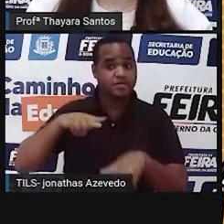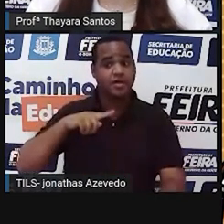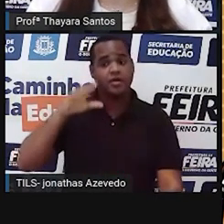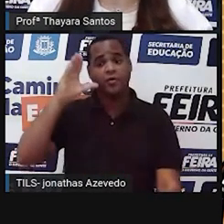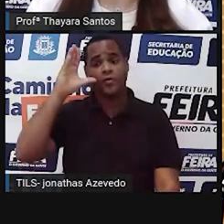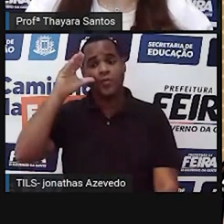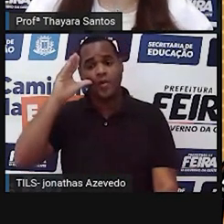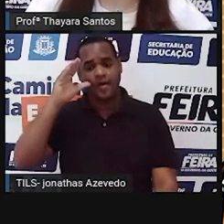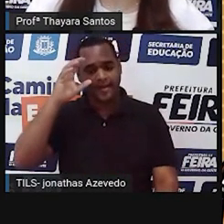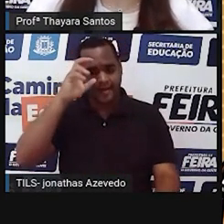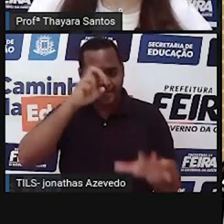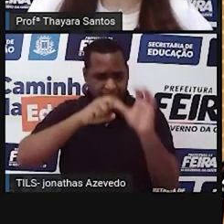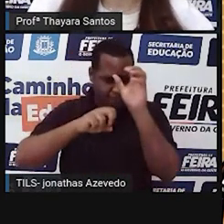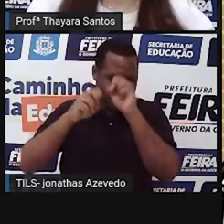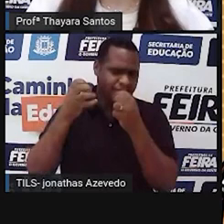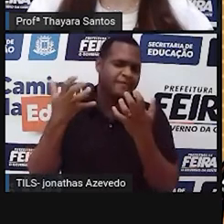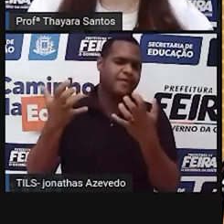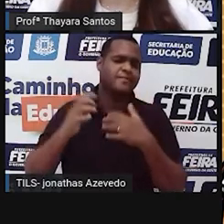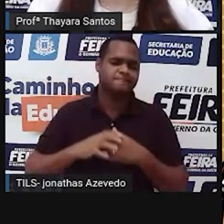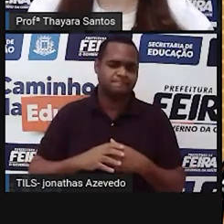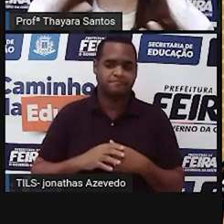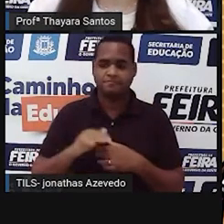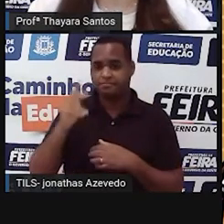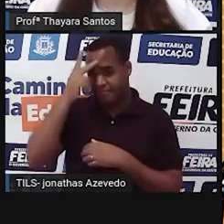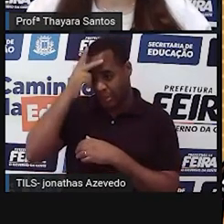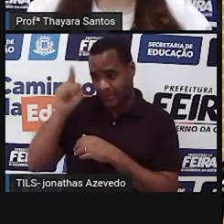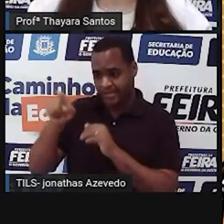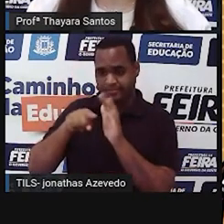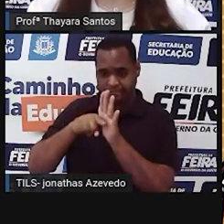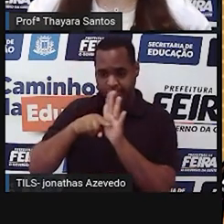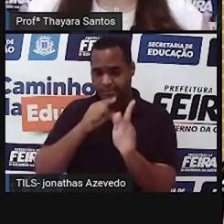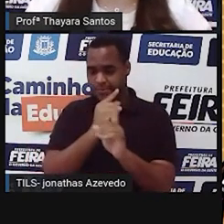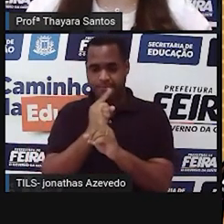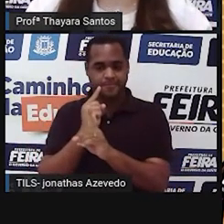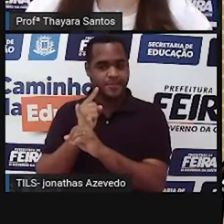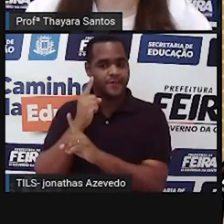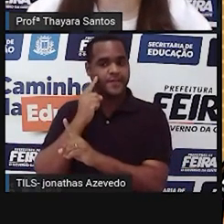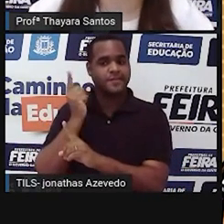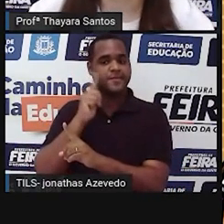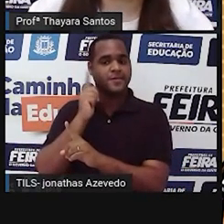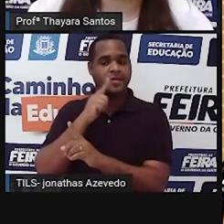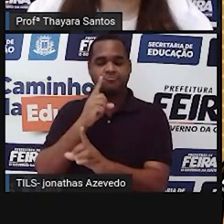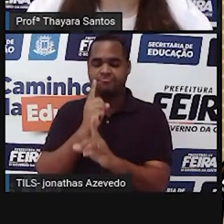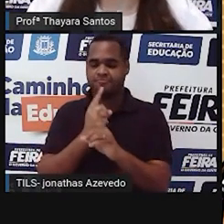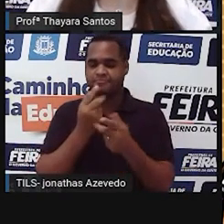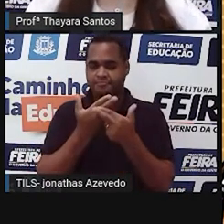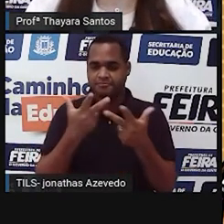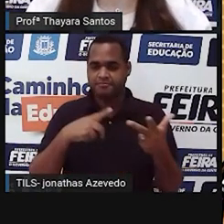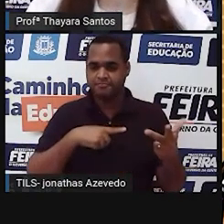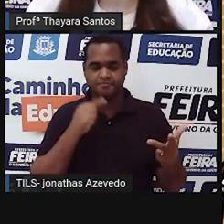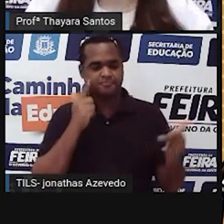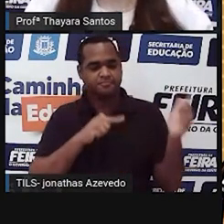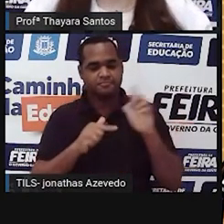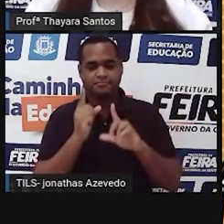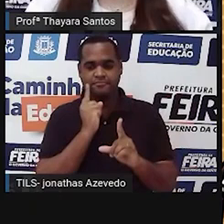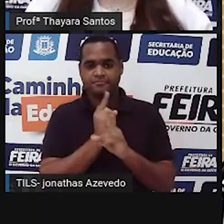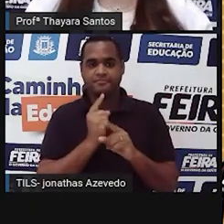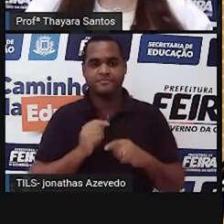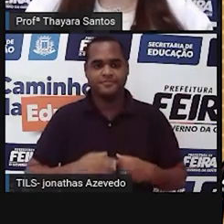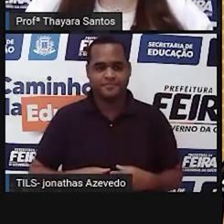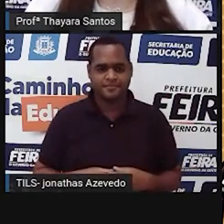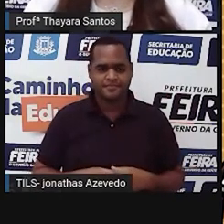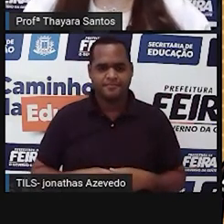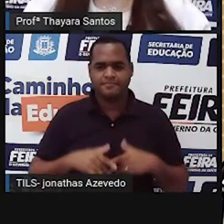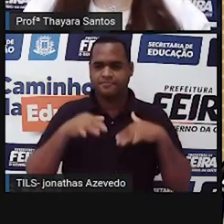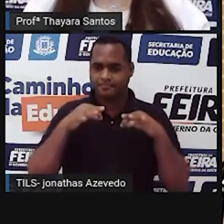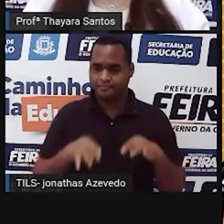um pesquisador em especial que acabou desvendando esse mistério, pelo menos começou a desvendar esse mistério. E